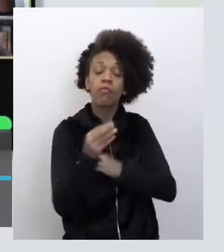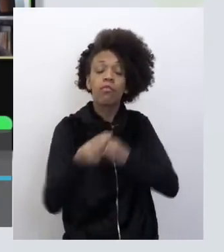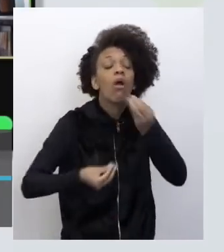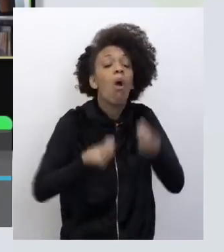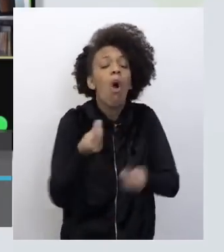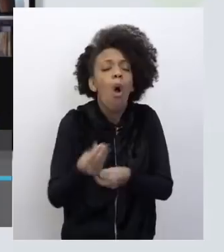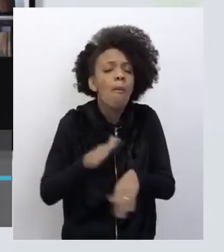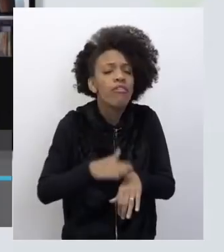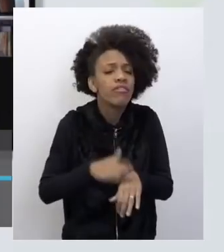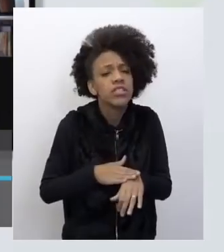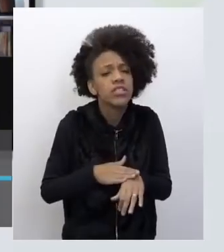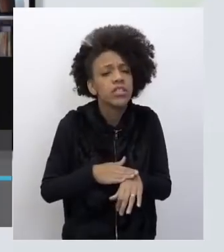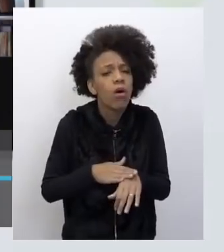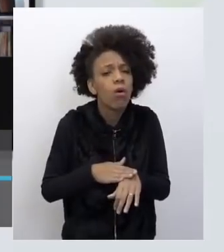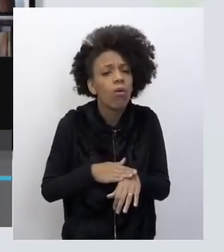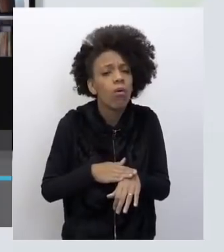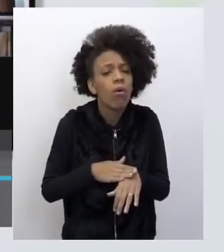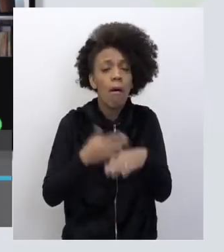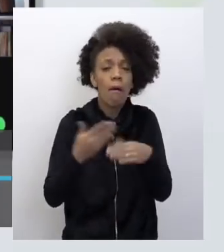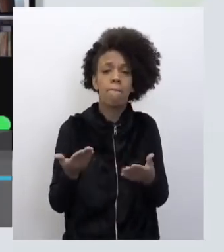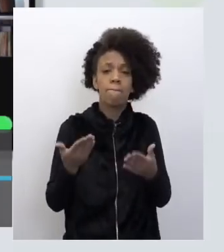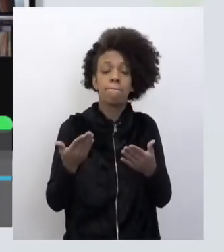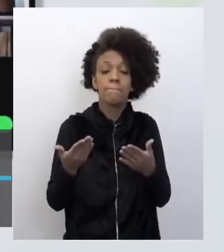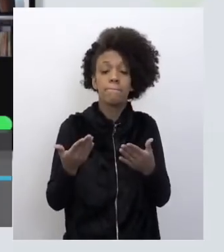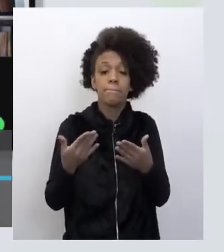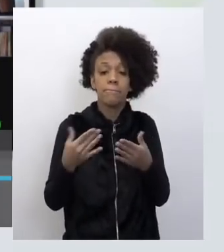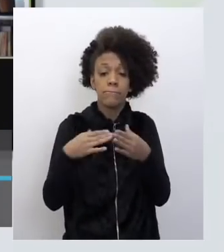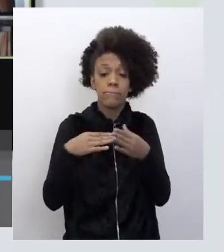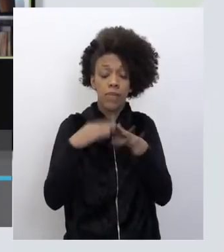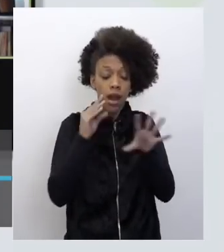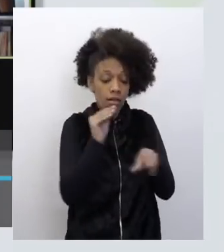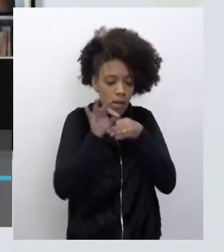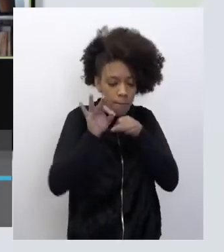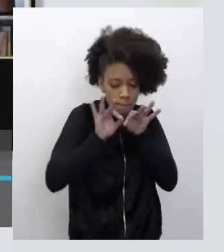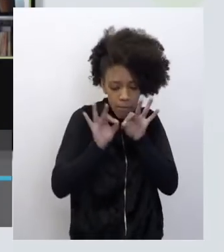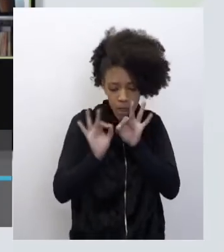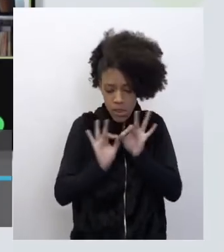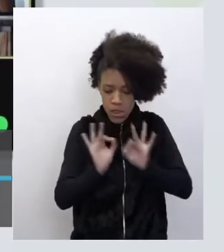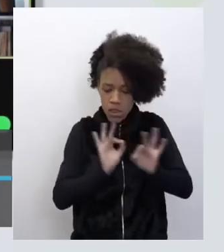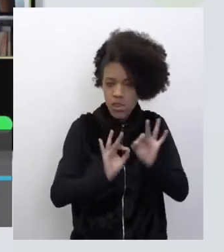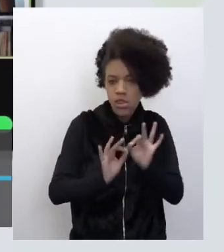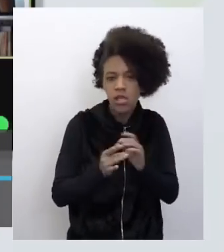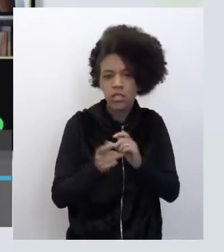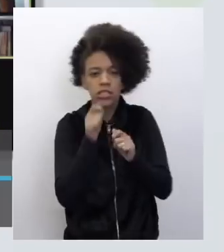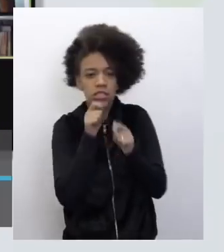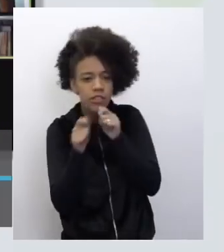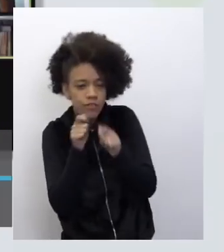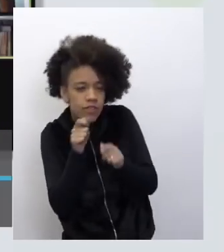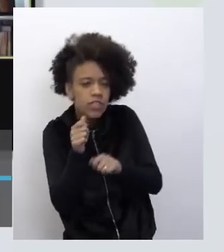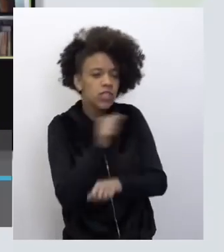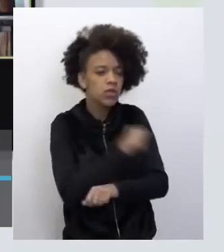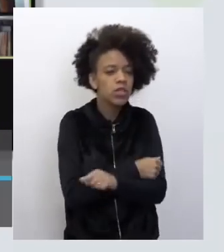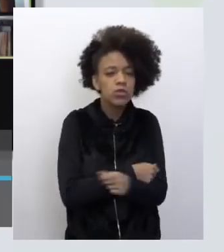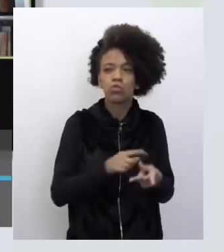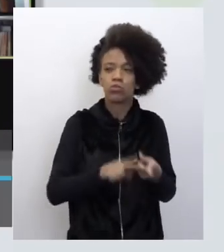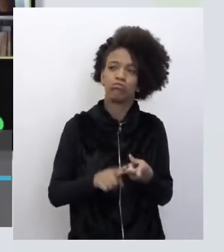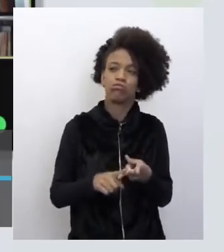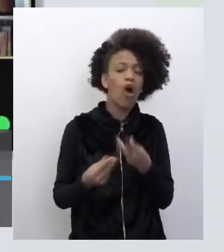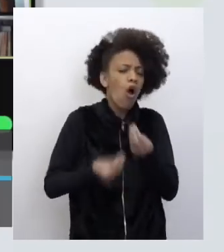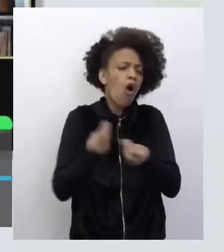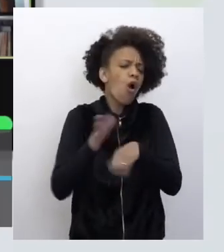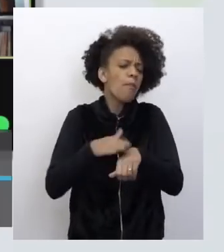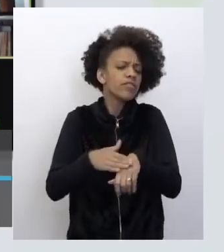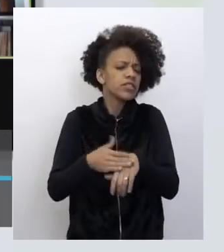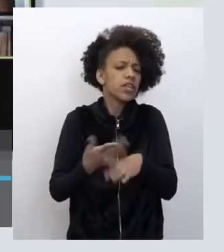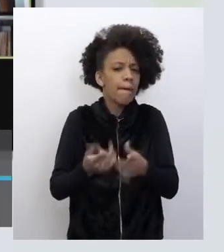faziam para implementar essas mudanças? Vocês faziam entrevistas com os estudantes? Como é que vocês faziam